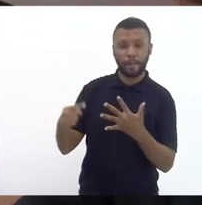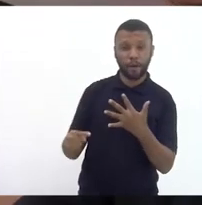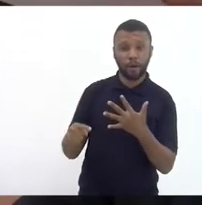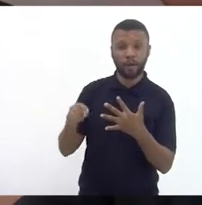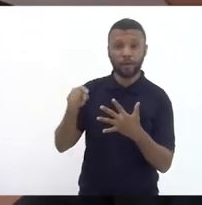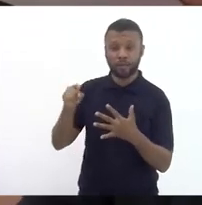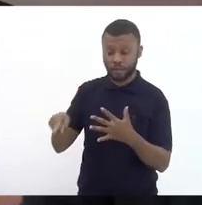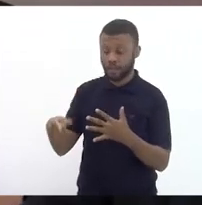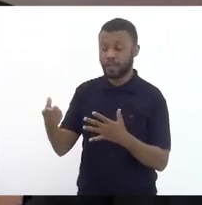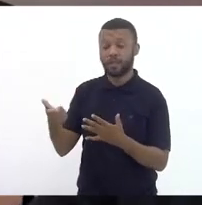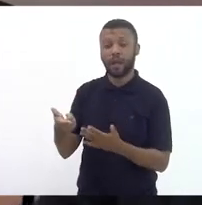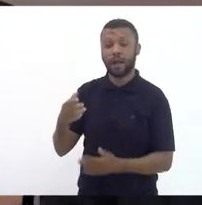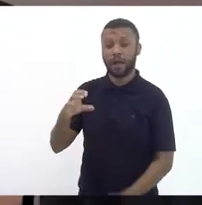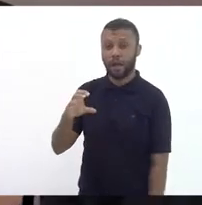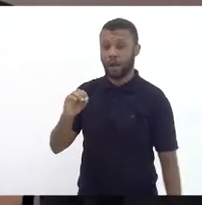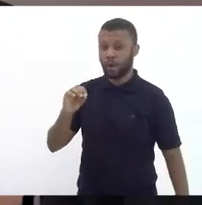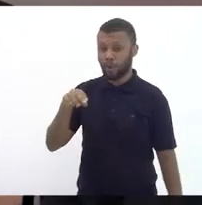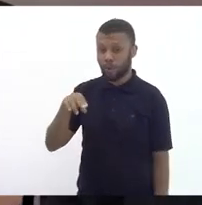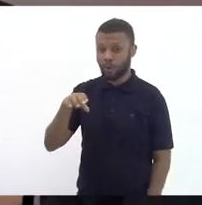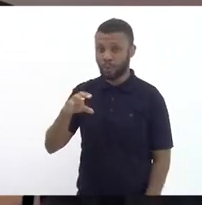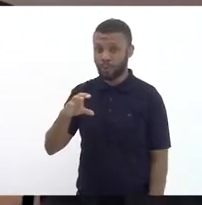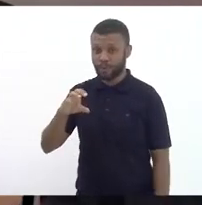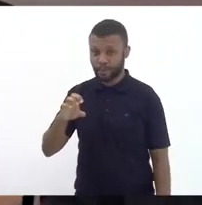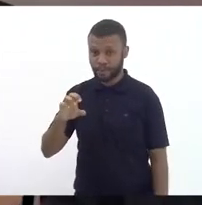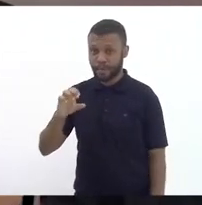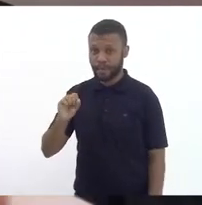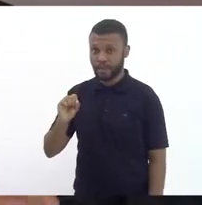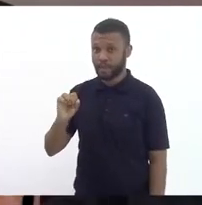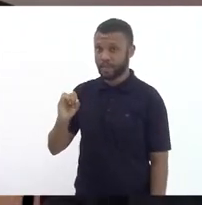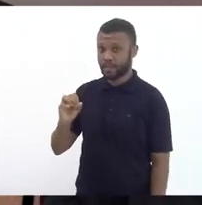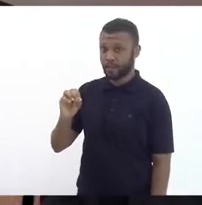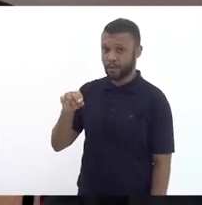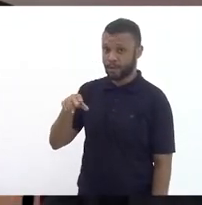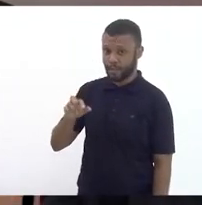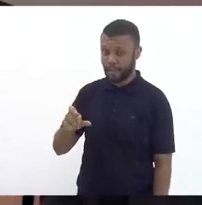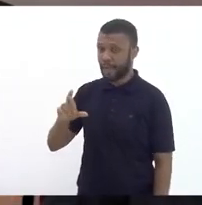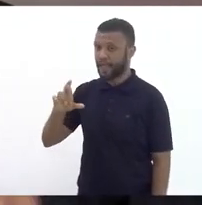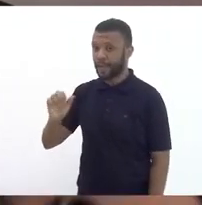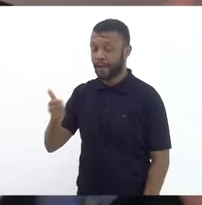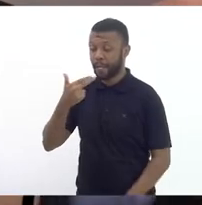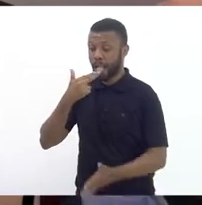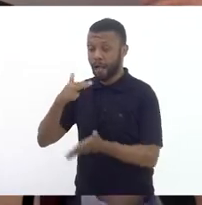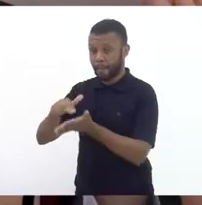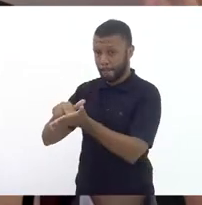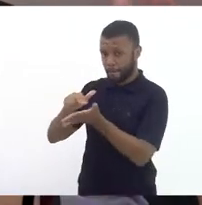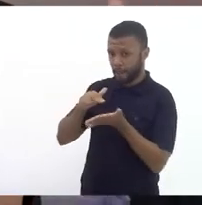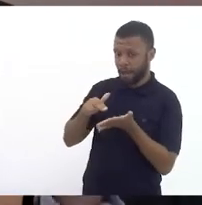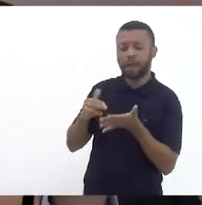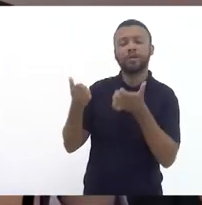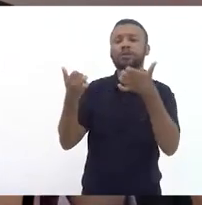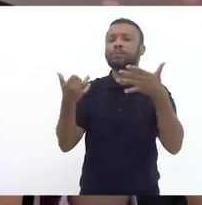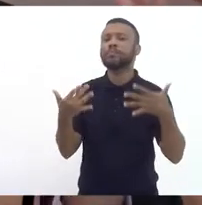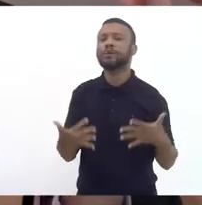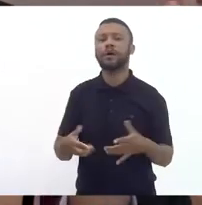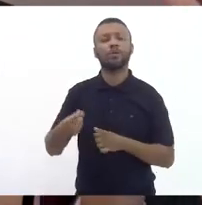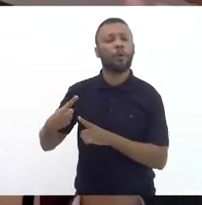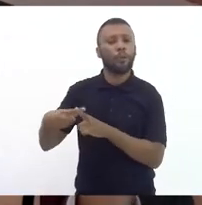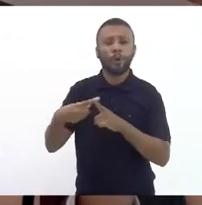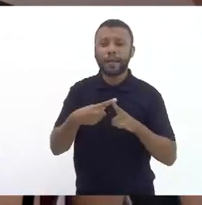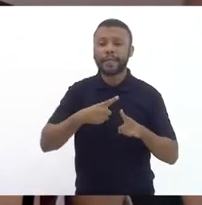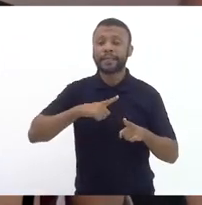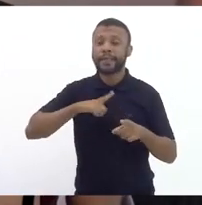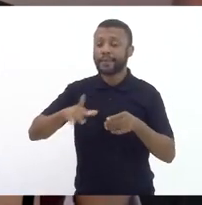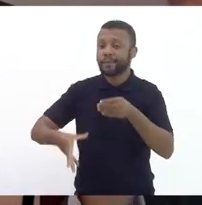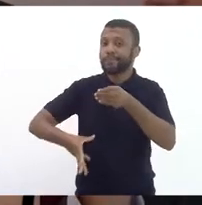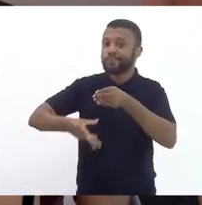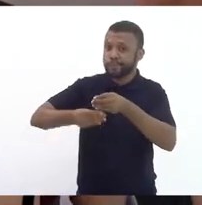ofício, carta, explicando o porquê de se fazer esses adicionais, em troca eventual sobre algum